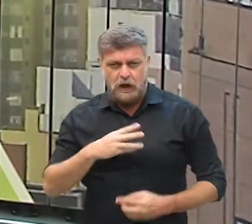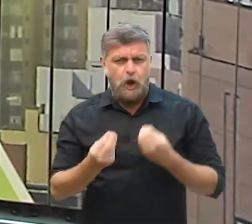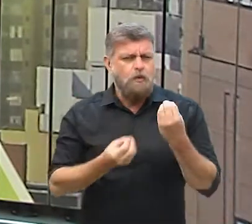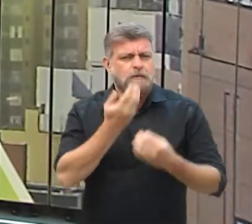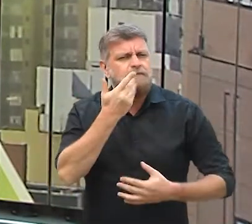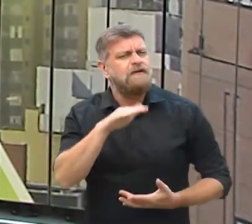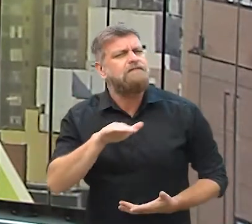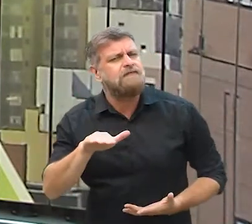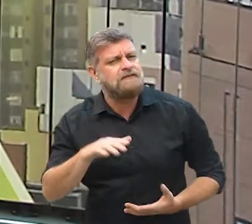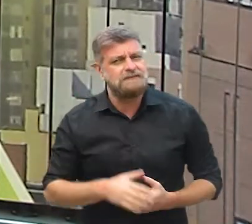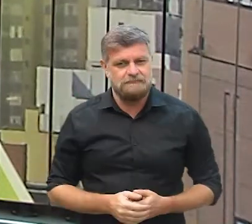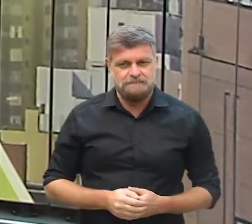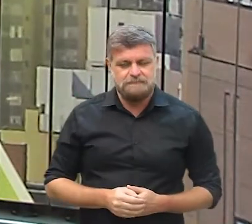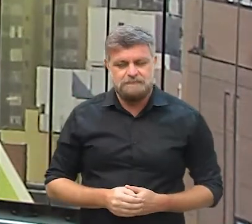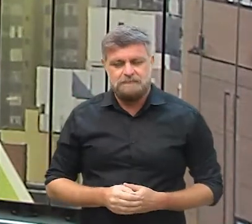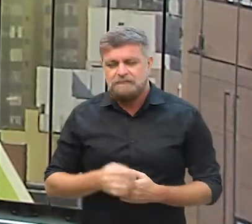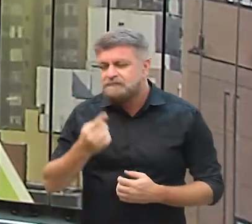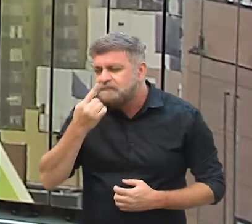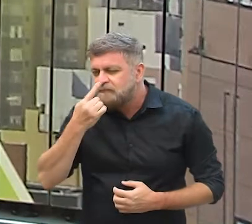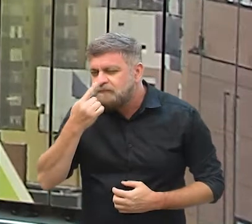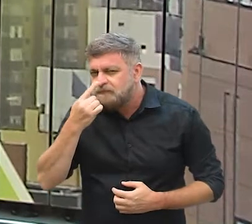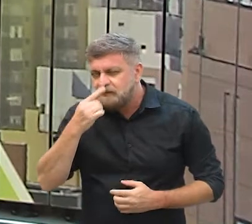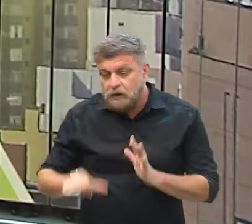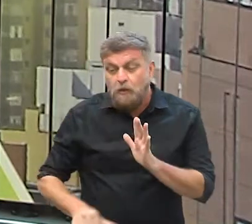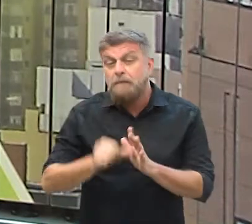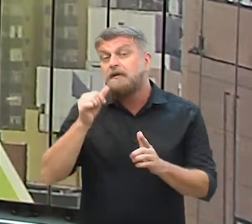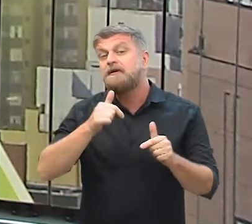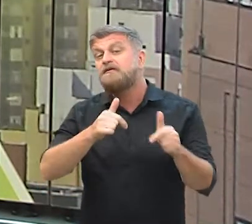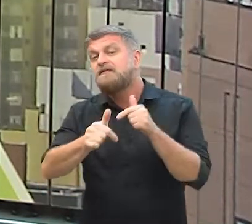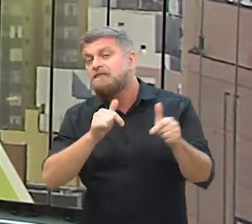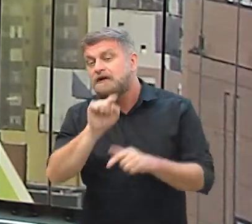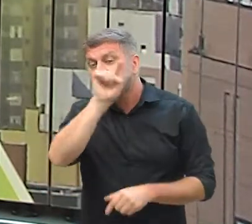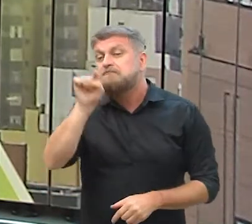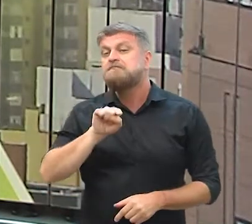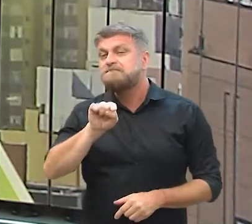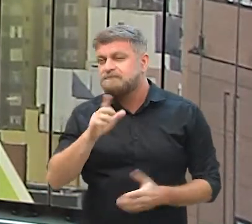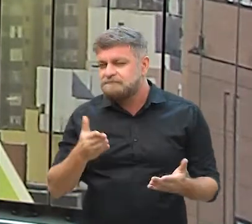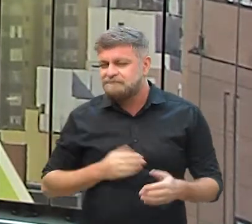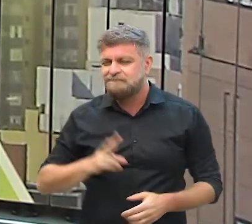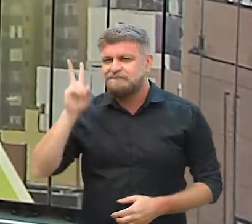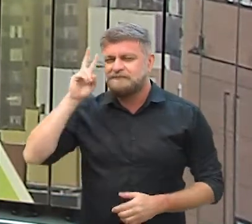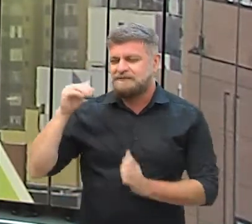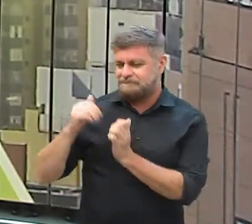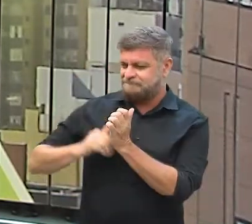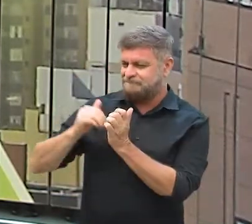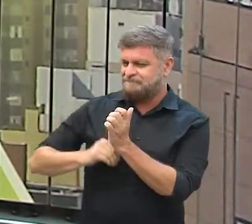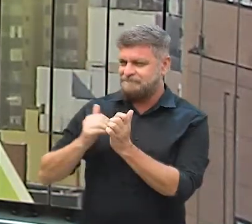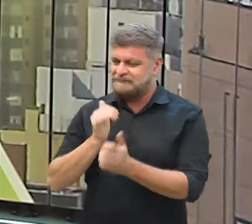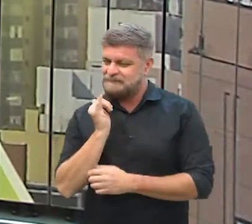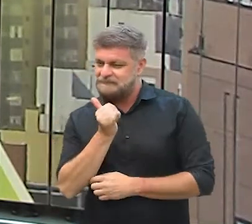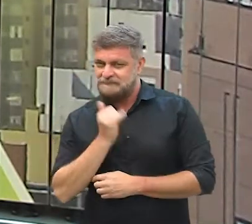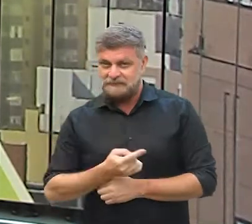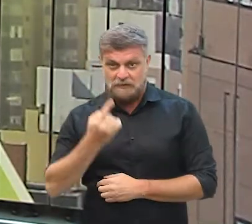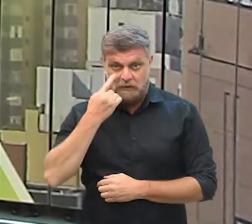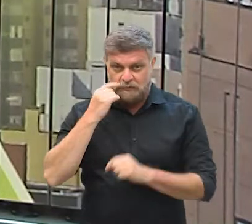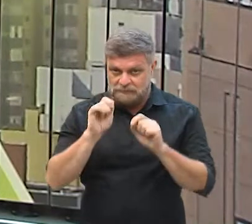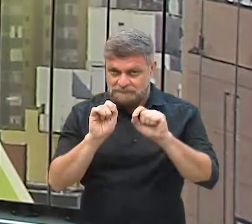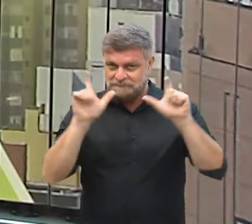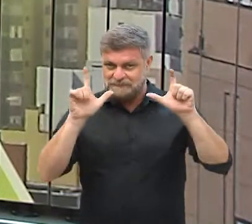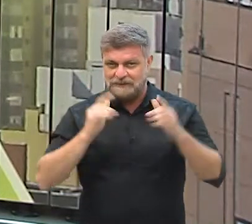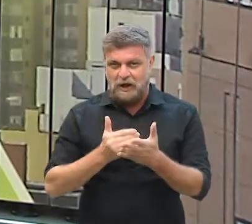nosso objetivo é saber mais sobre a vida do vereador ou da vereadora. Como foi a infância? Qual será o hobby? E